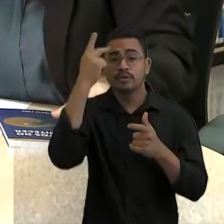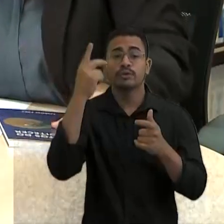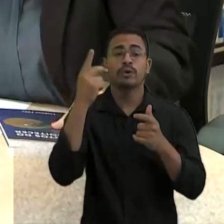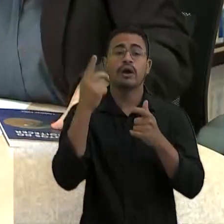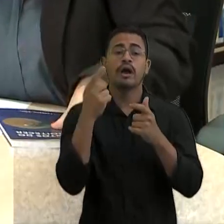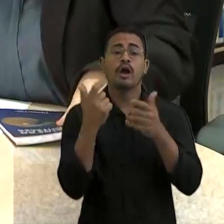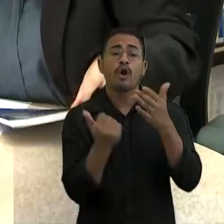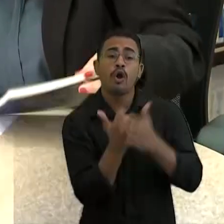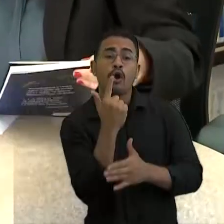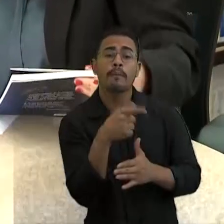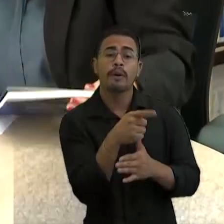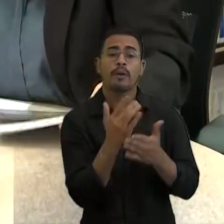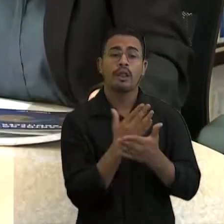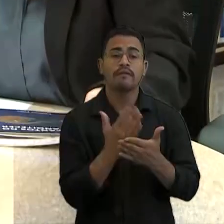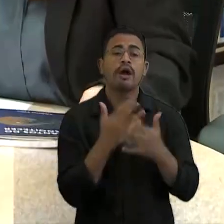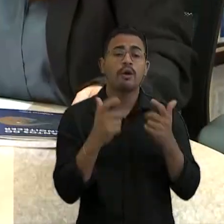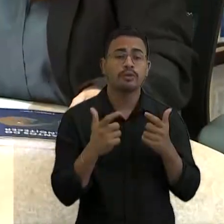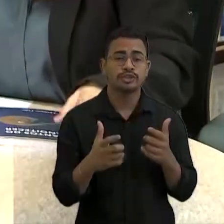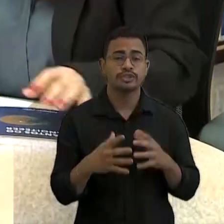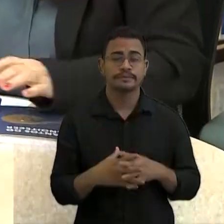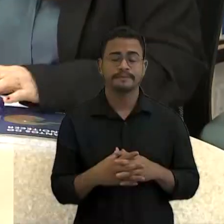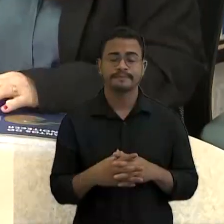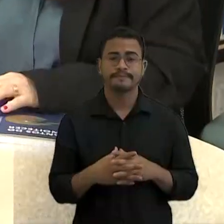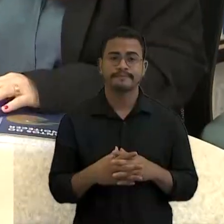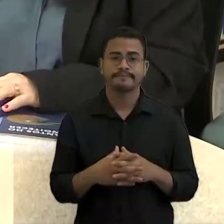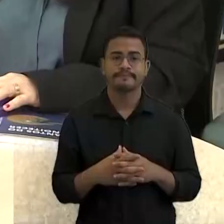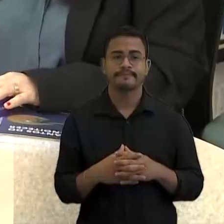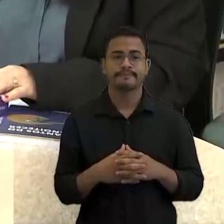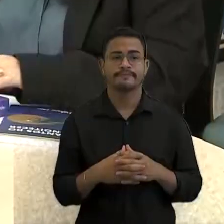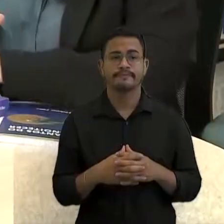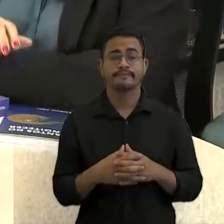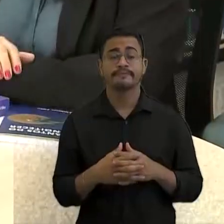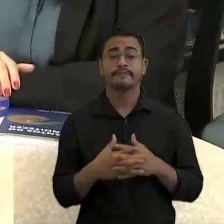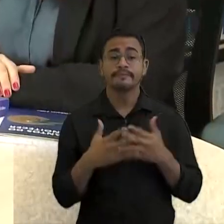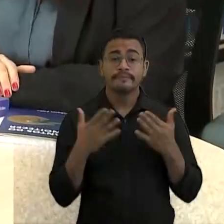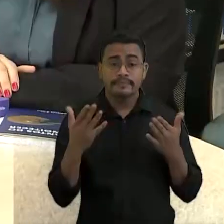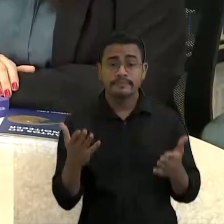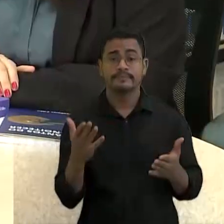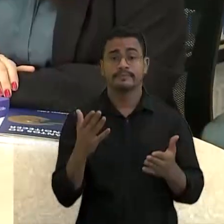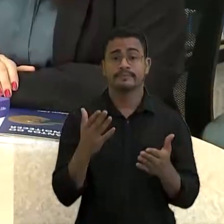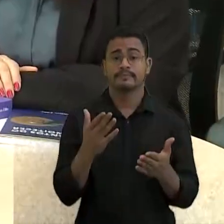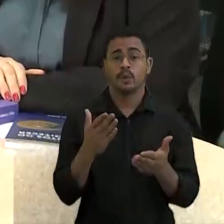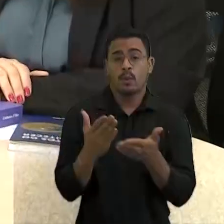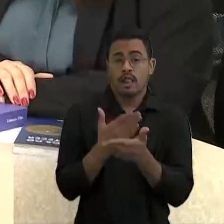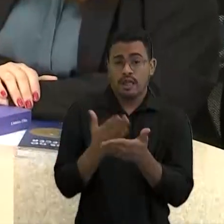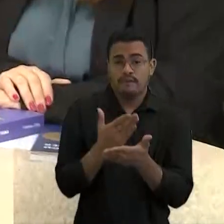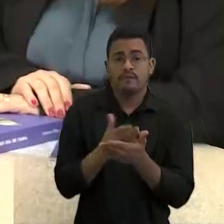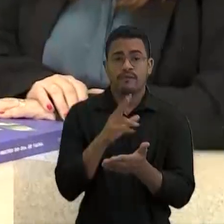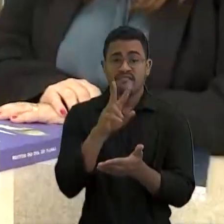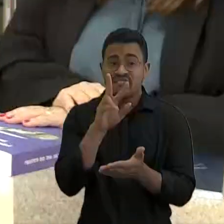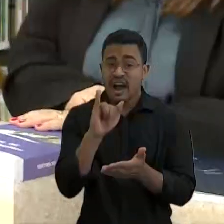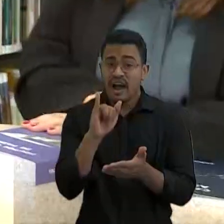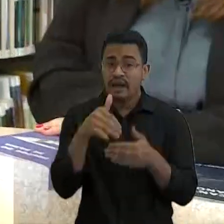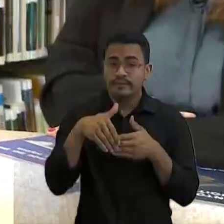livro. Pois não, Rosana. O livro, depois que vai ser lançado agora,